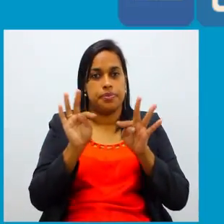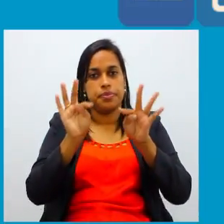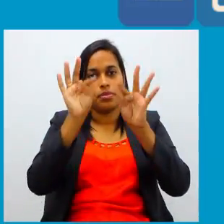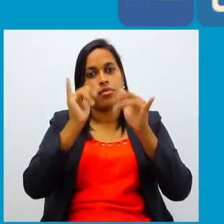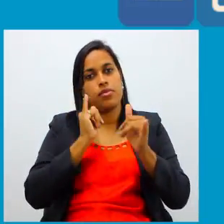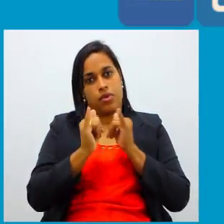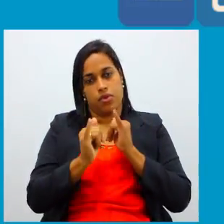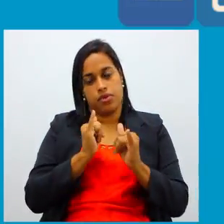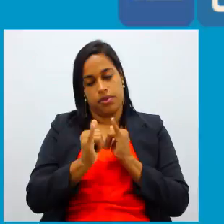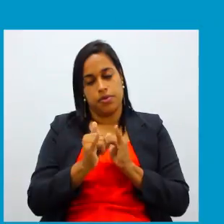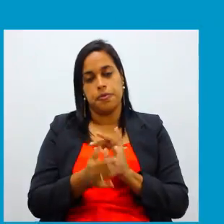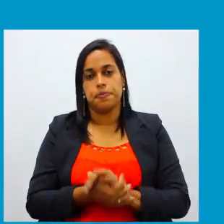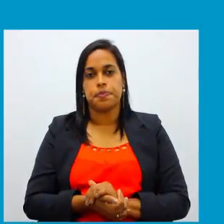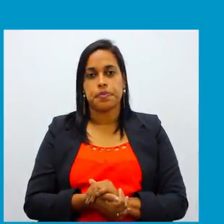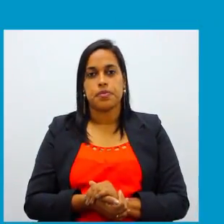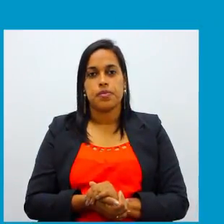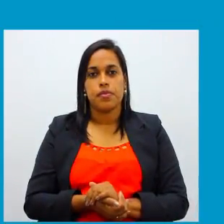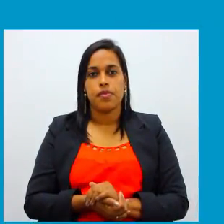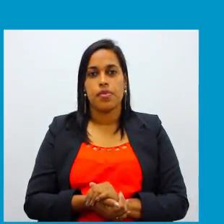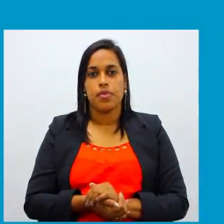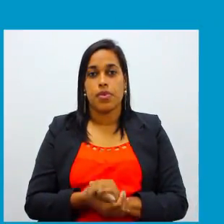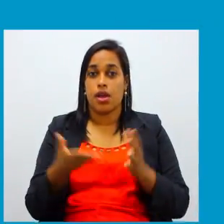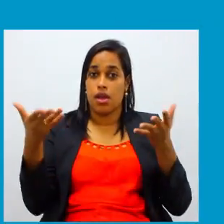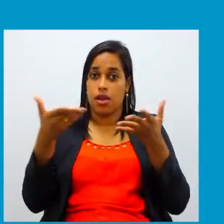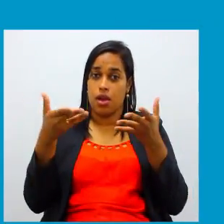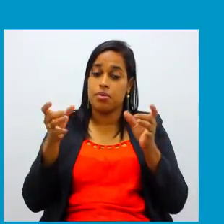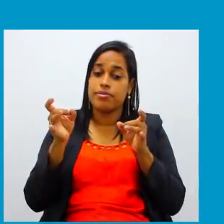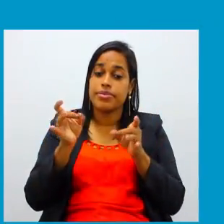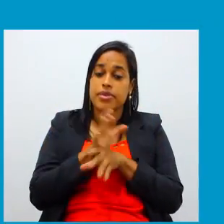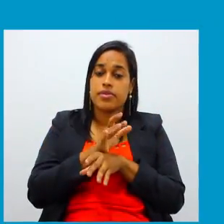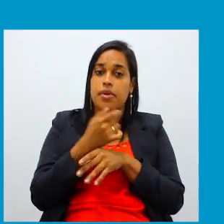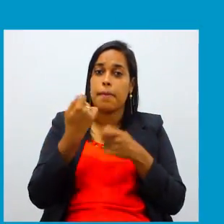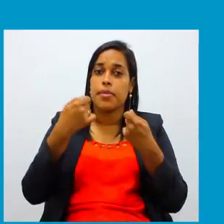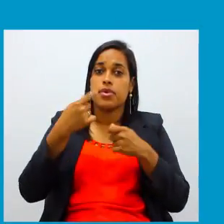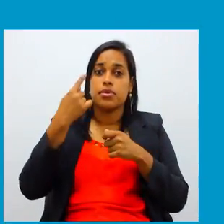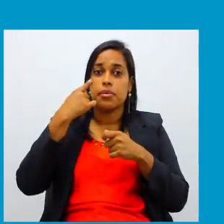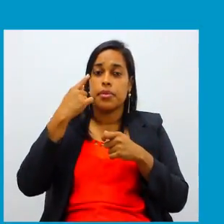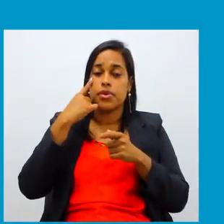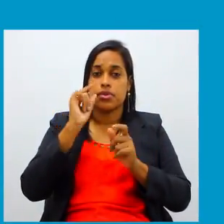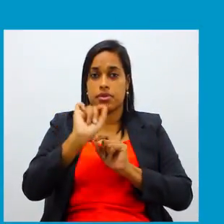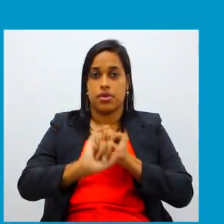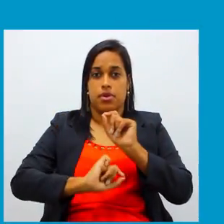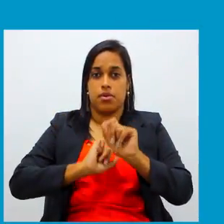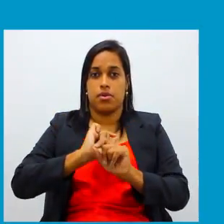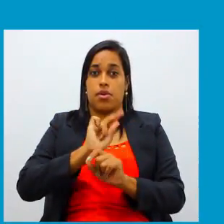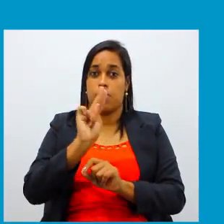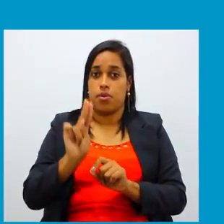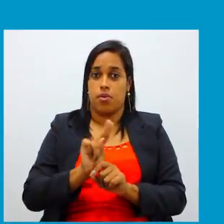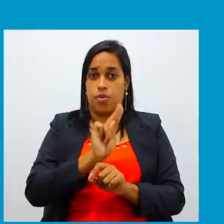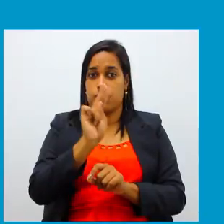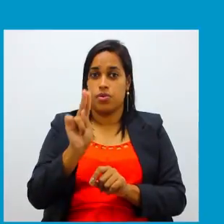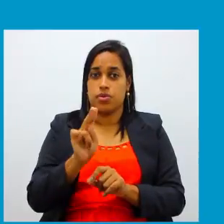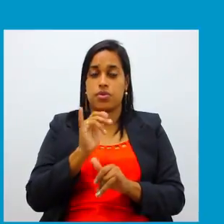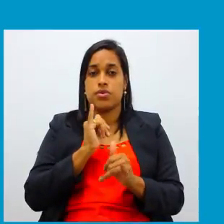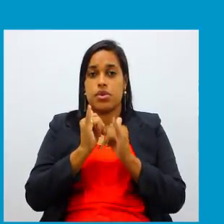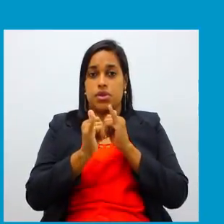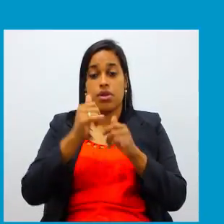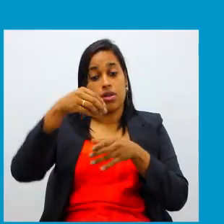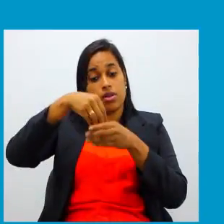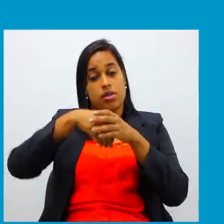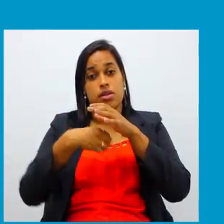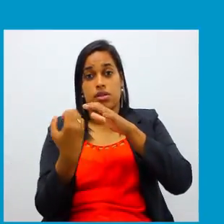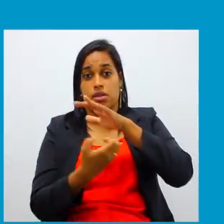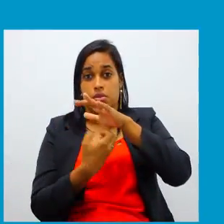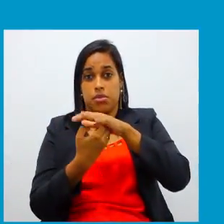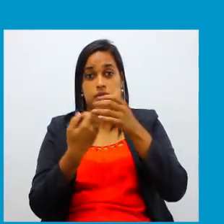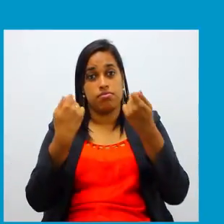da internet, por exemplo. E aí, para a gente concluir, a gente precisa pensar o seguinte, que o uso da rede social na